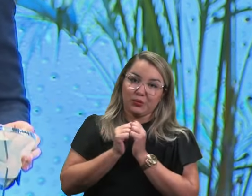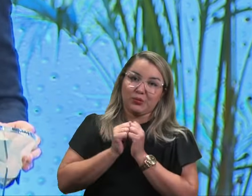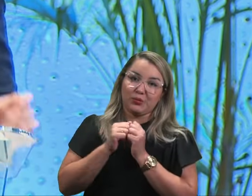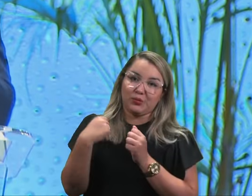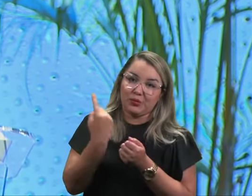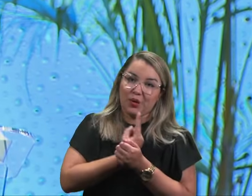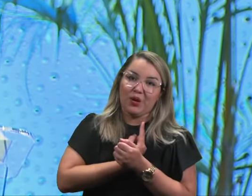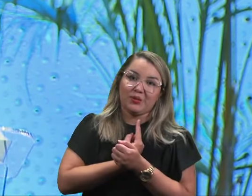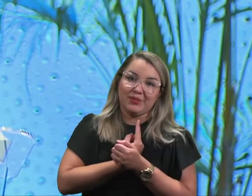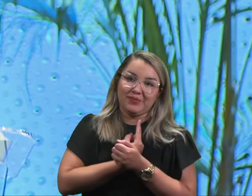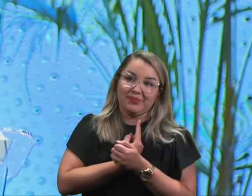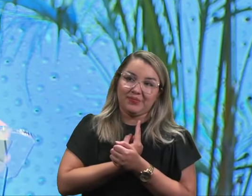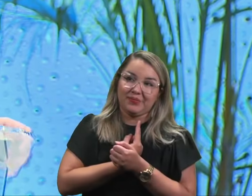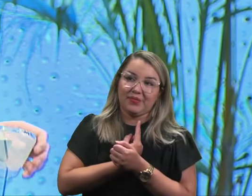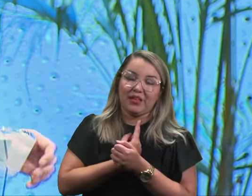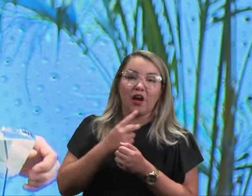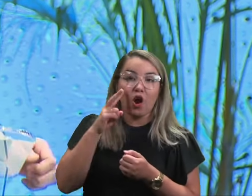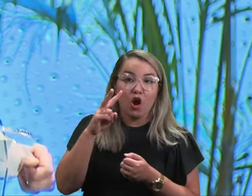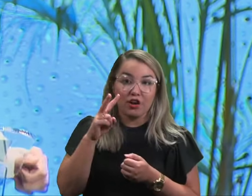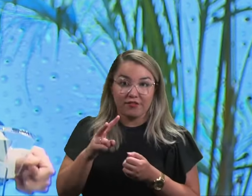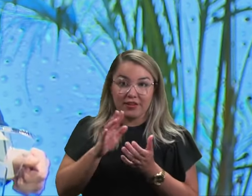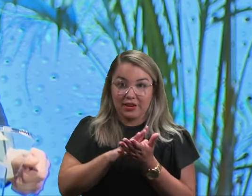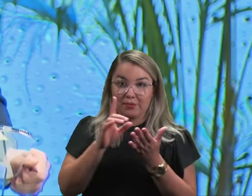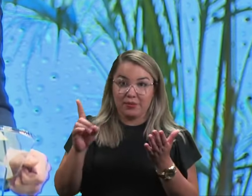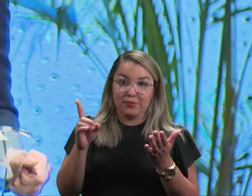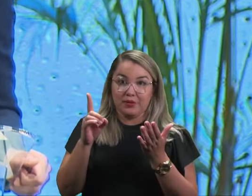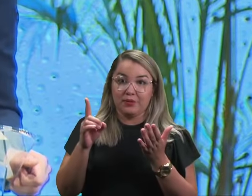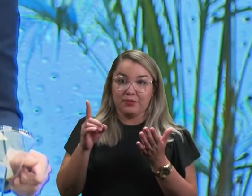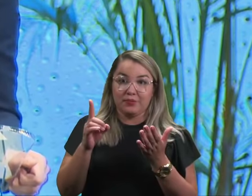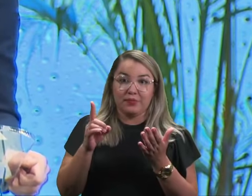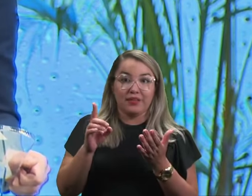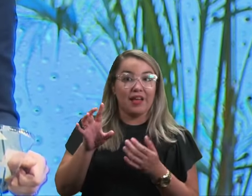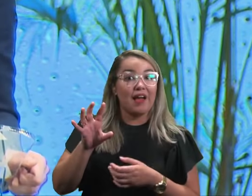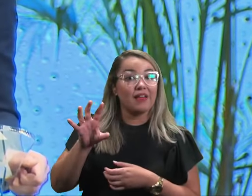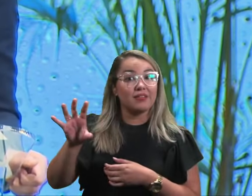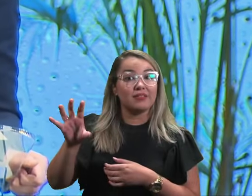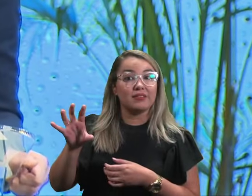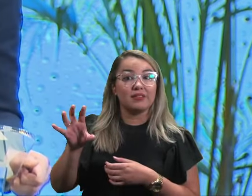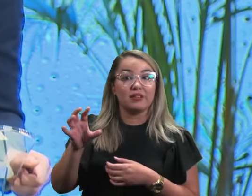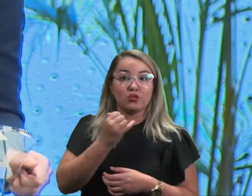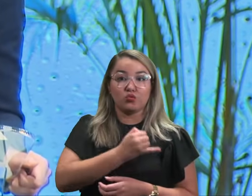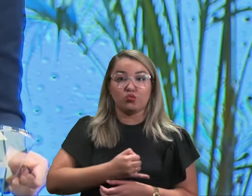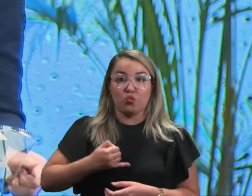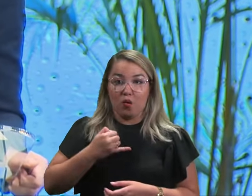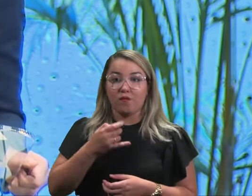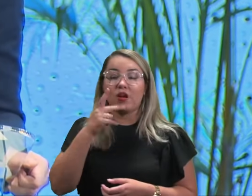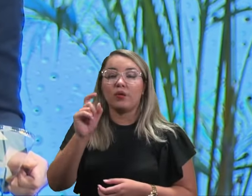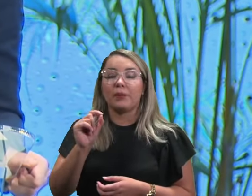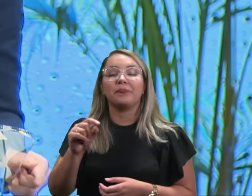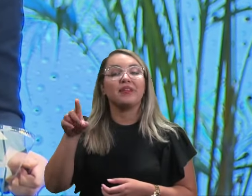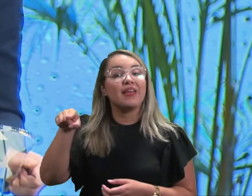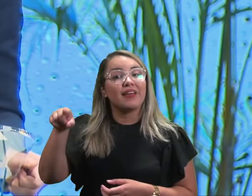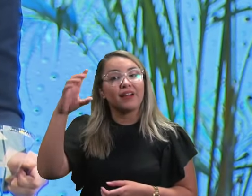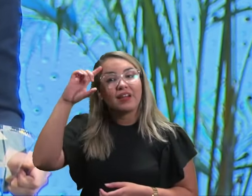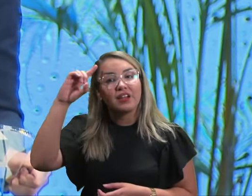João, capítulo 14, veja na sua Bíblia: naquele dia vós conhecereis que eu estou no